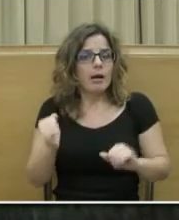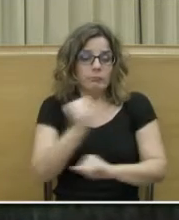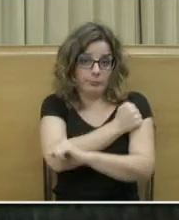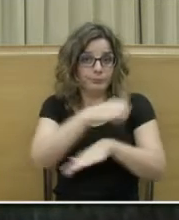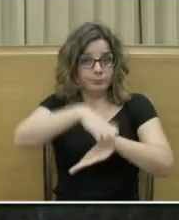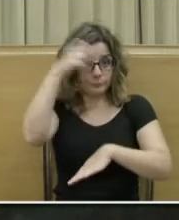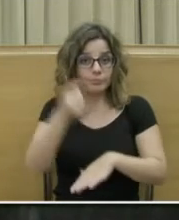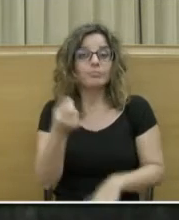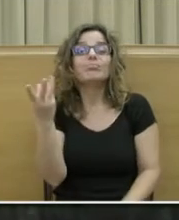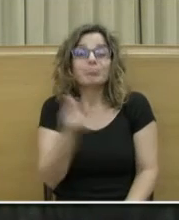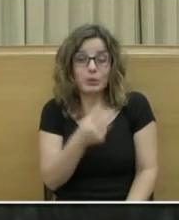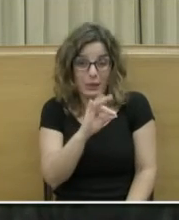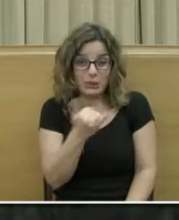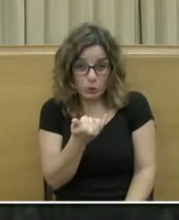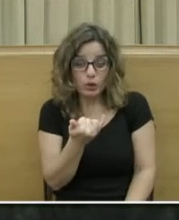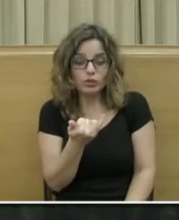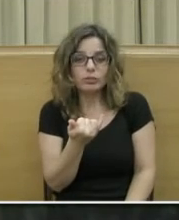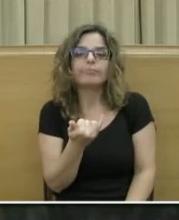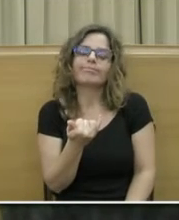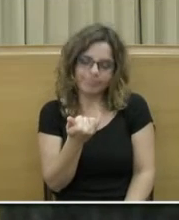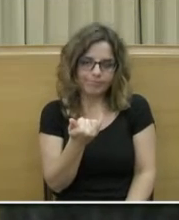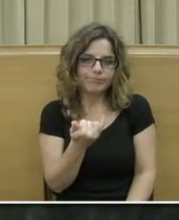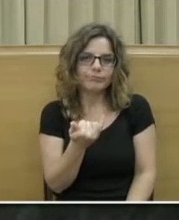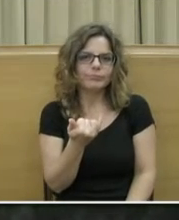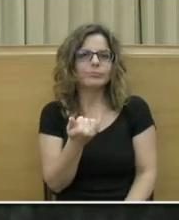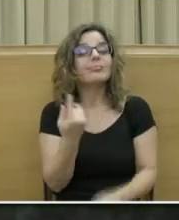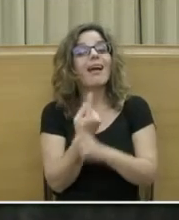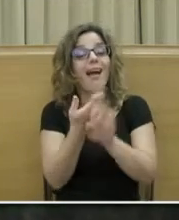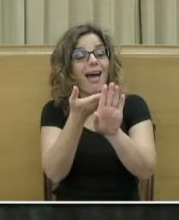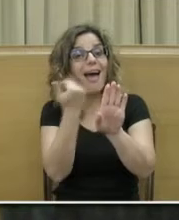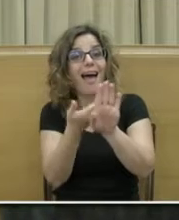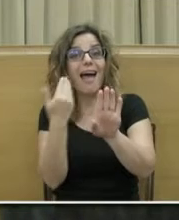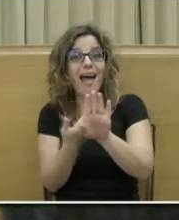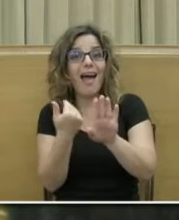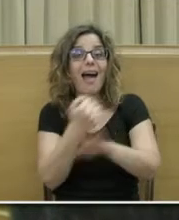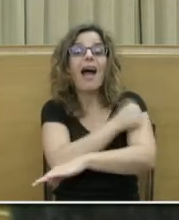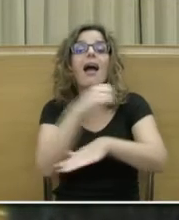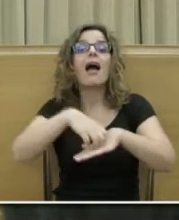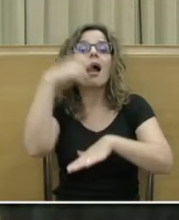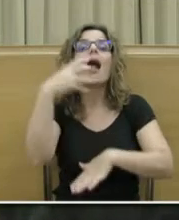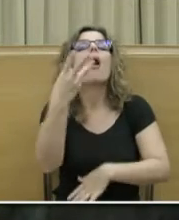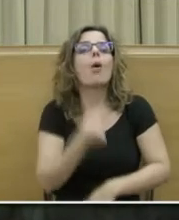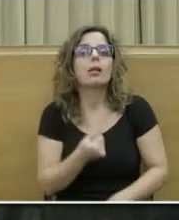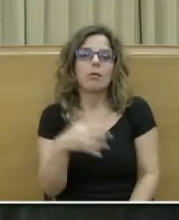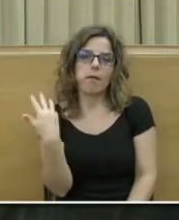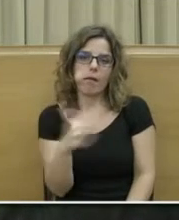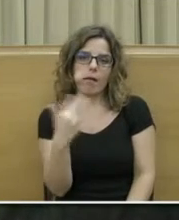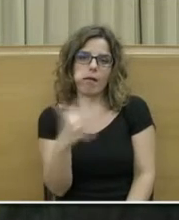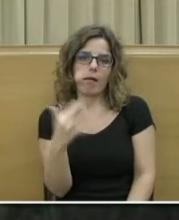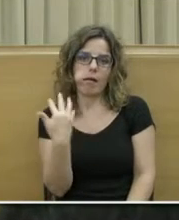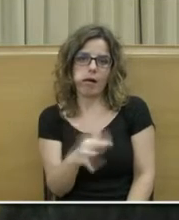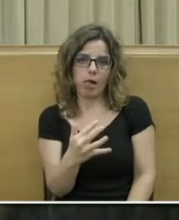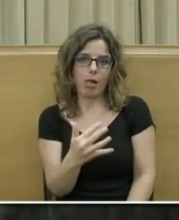42 edifícios tinha removido elementos de fibrocimento em 5 dos 42, e dos quais